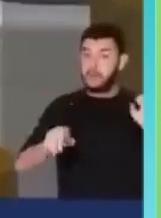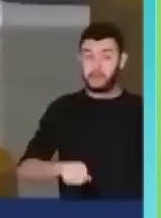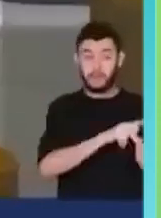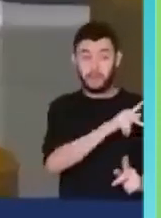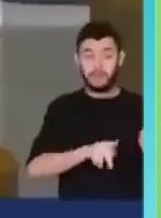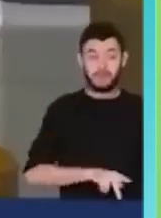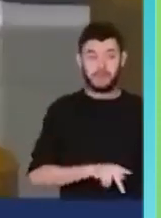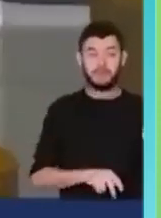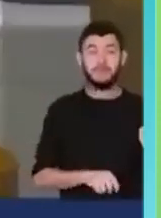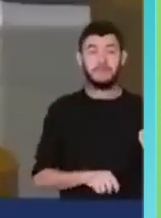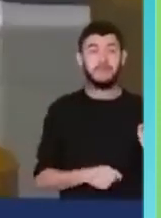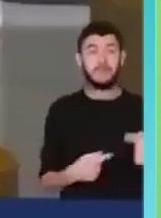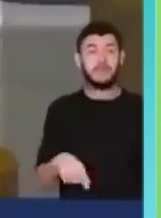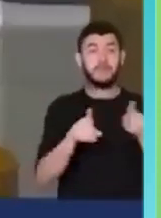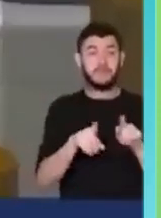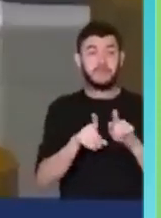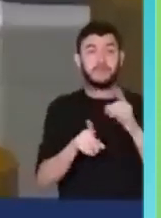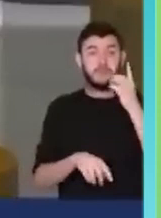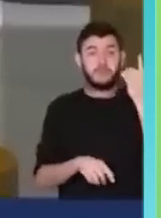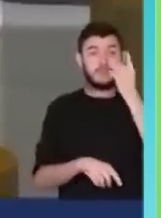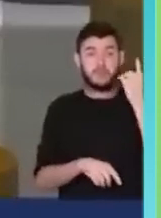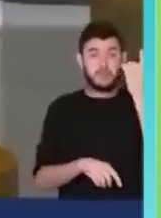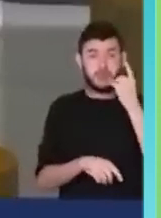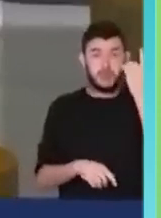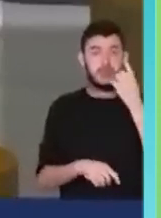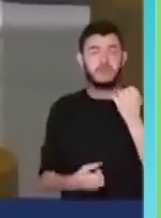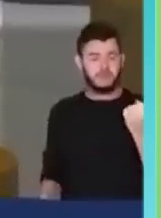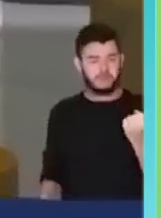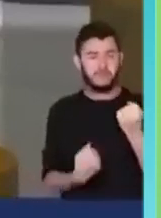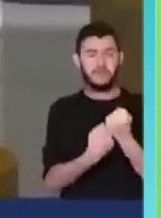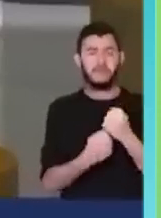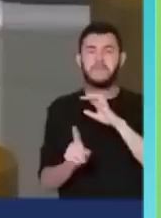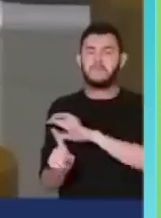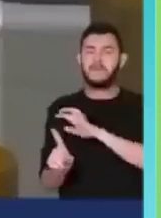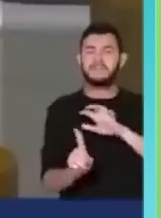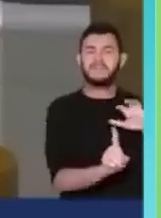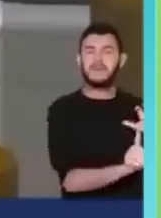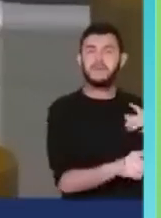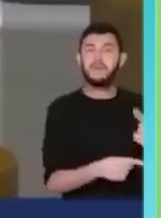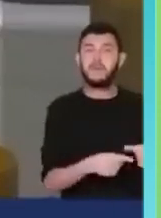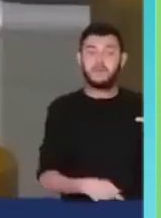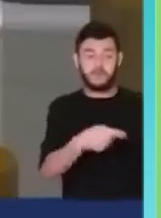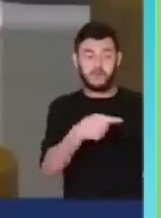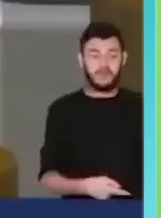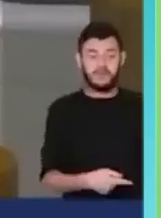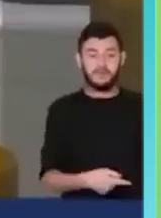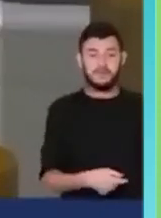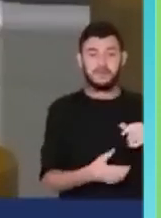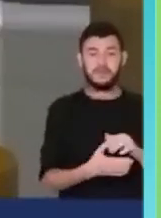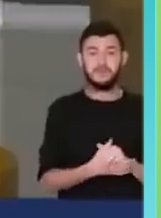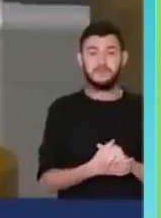senhor já população além dos parlamentares se juntam para fazer a pressão até porque política e